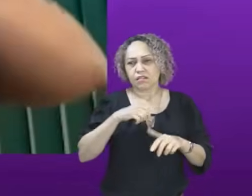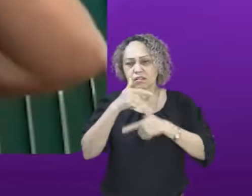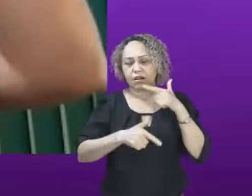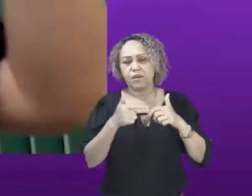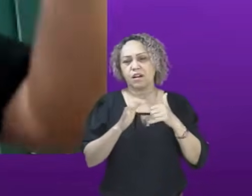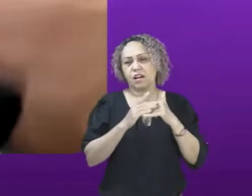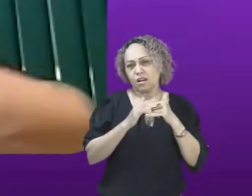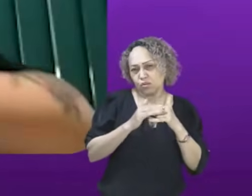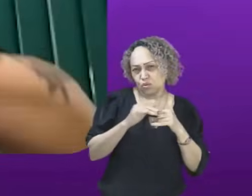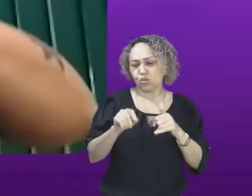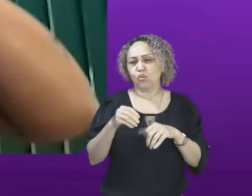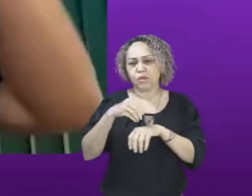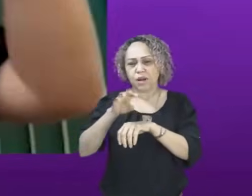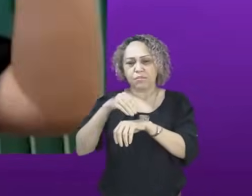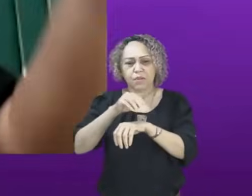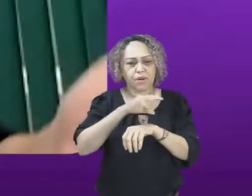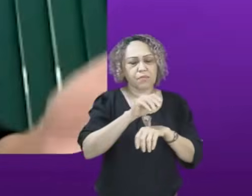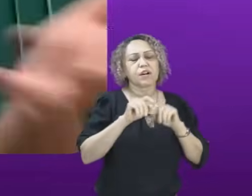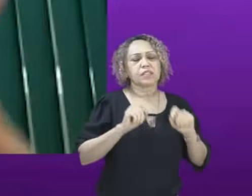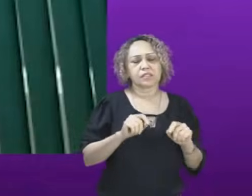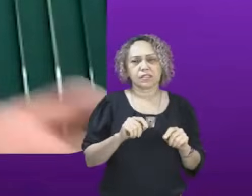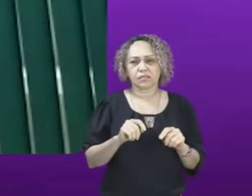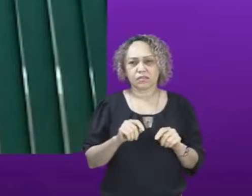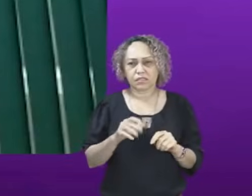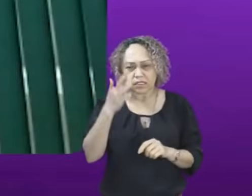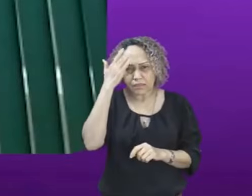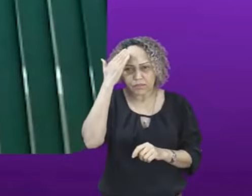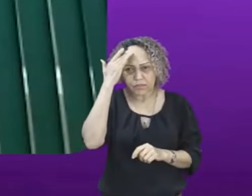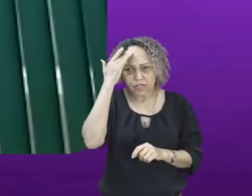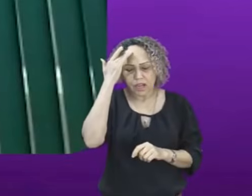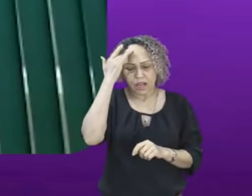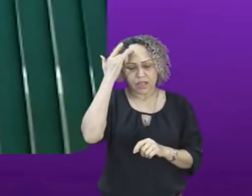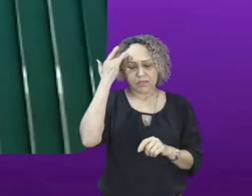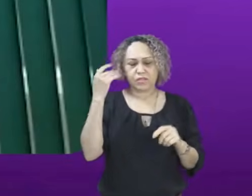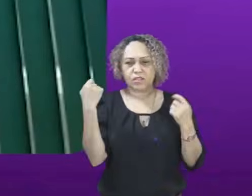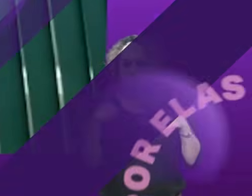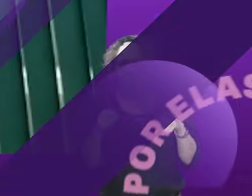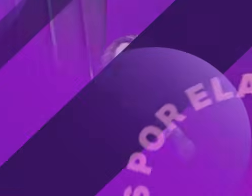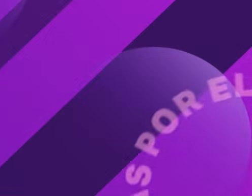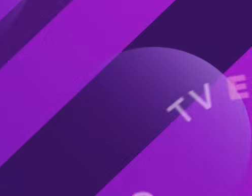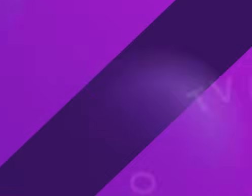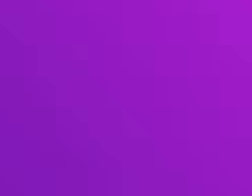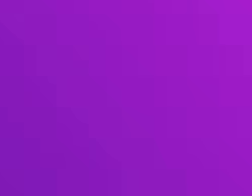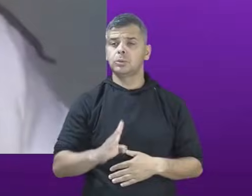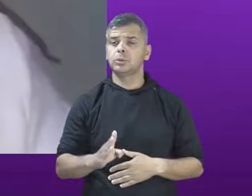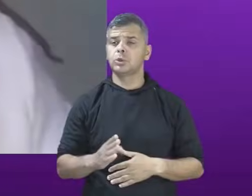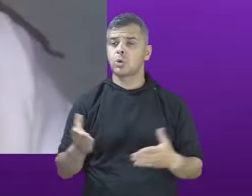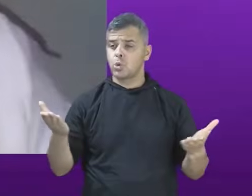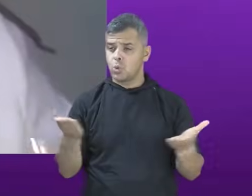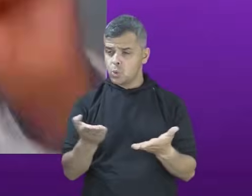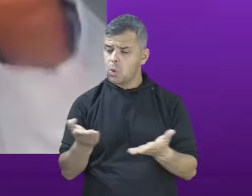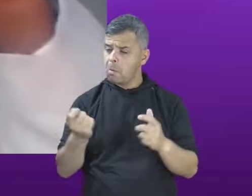daquele mandato, querem ver a reeleição daquele mandato, ou até a reeleição do presidente que você apoia, que é o caso do presidente Lula. Hoje